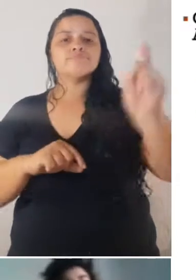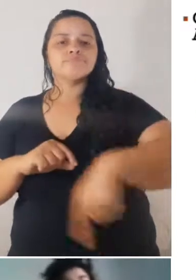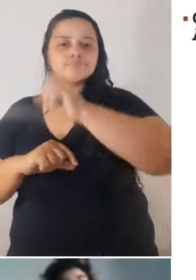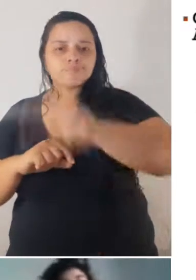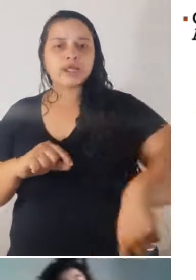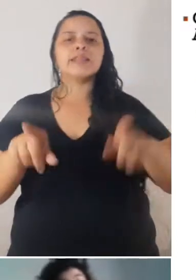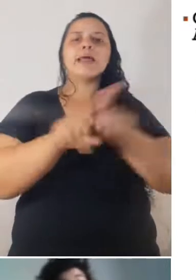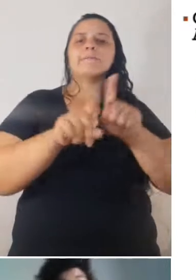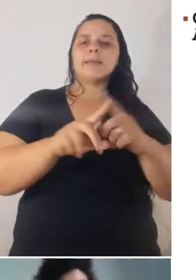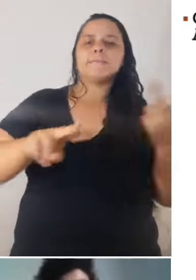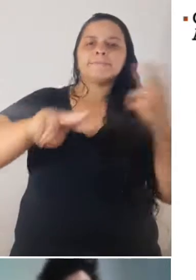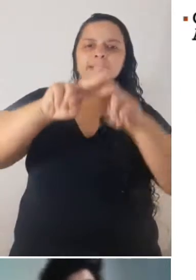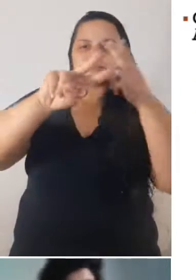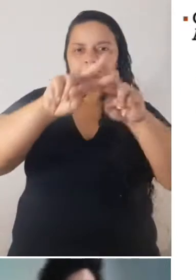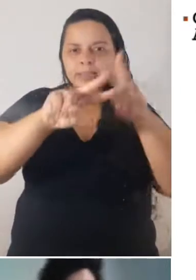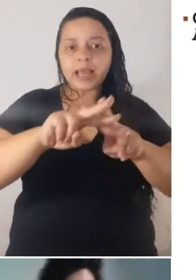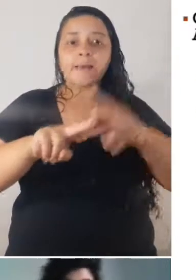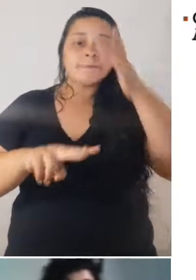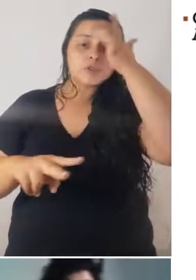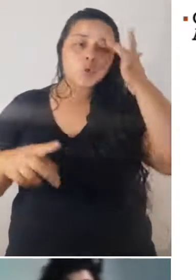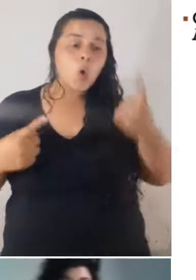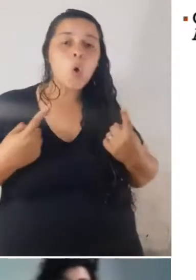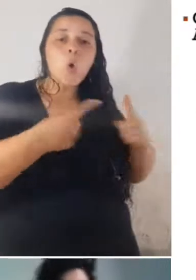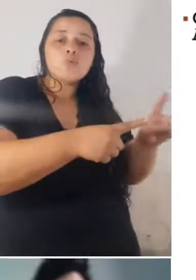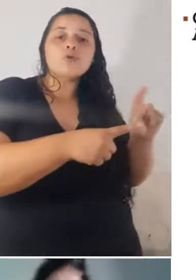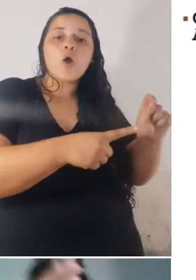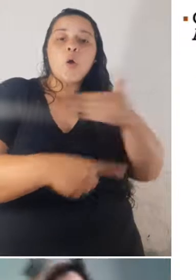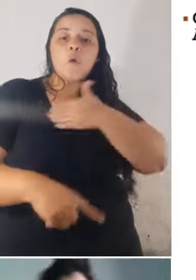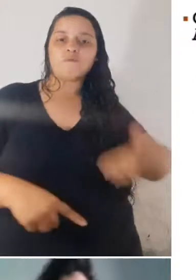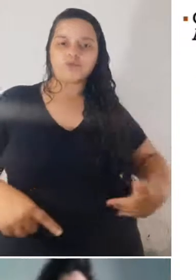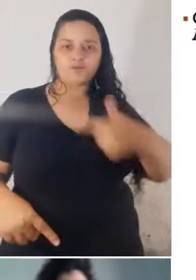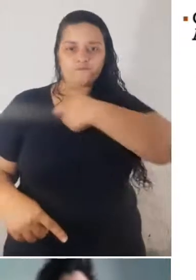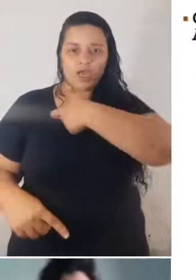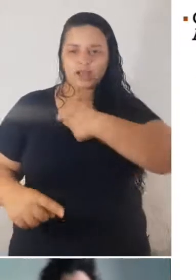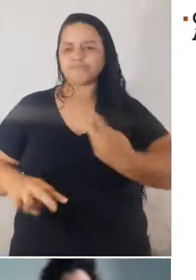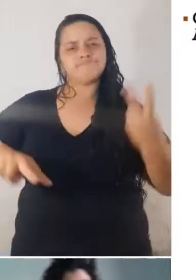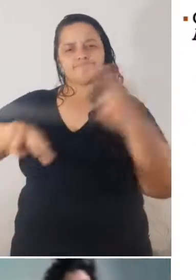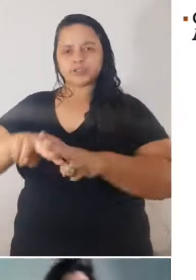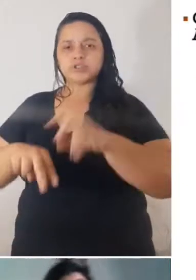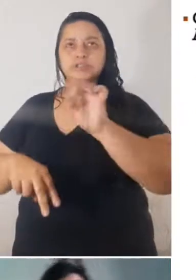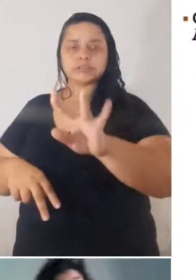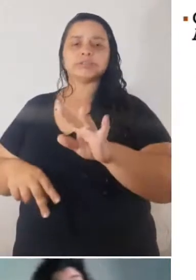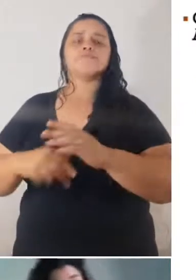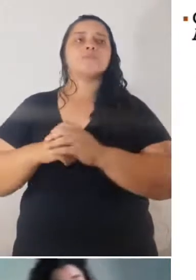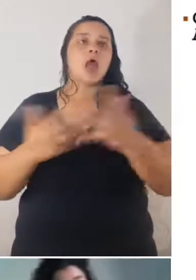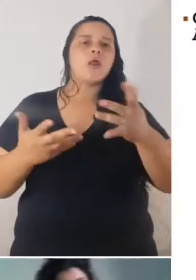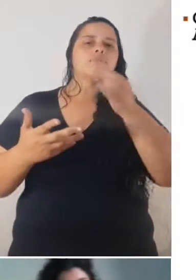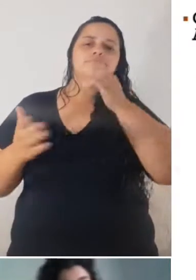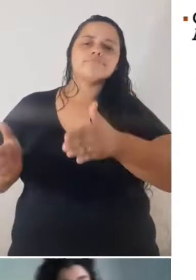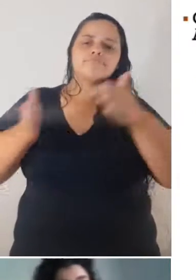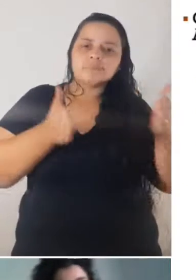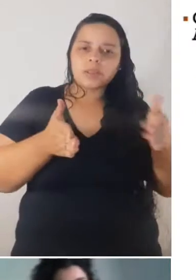né, e acabava prendendo e julgando os opositores ao governo varguista. Agora eu vou dar espaço